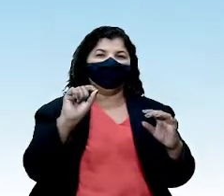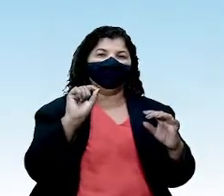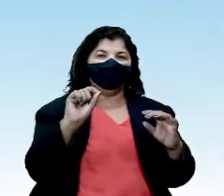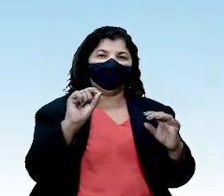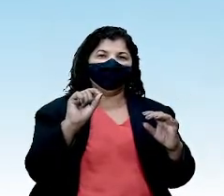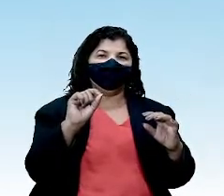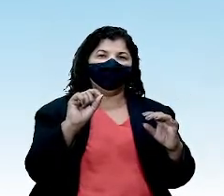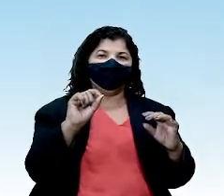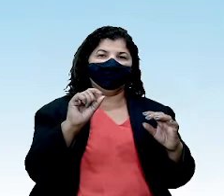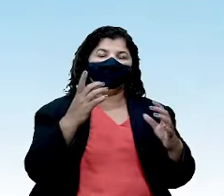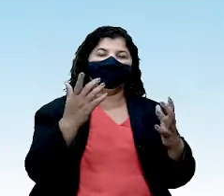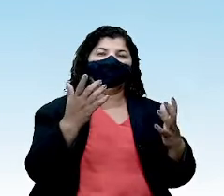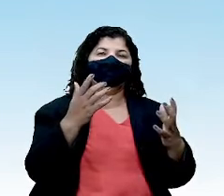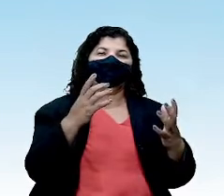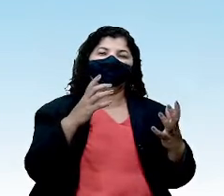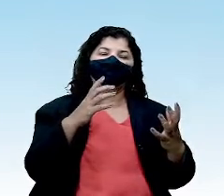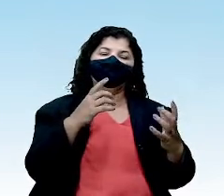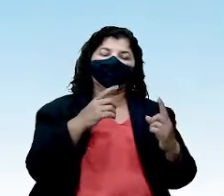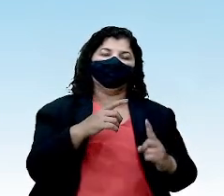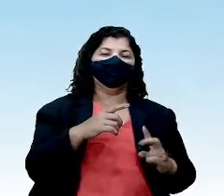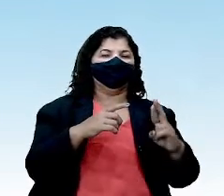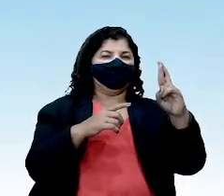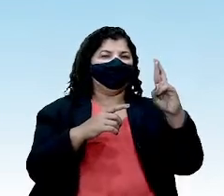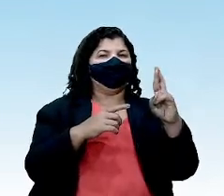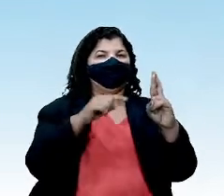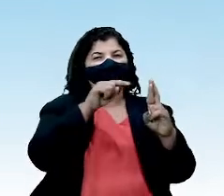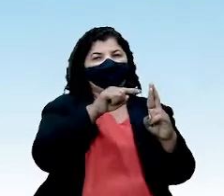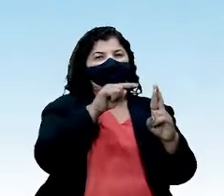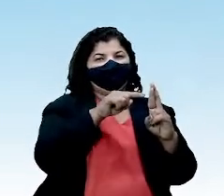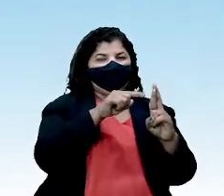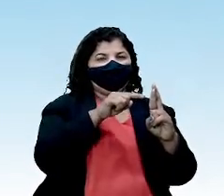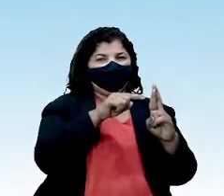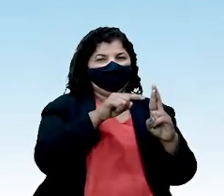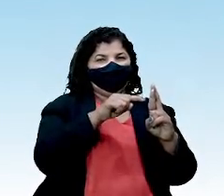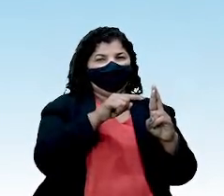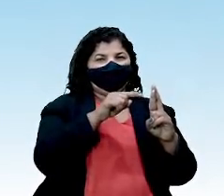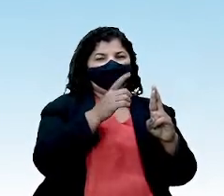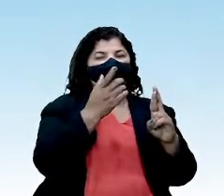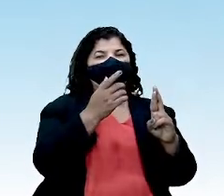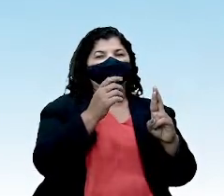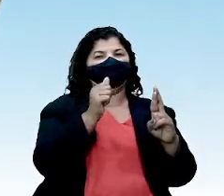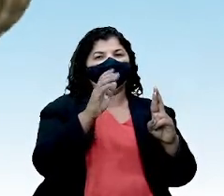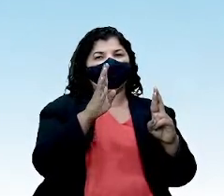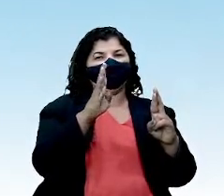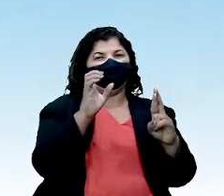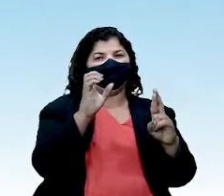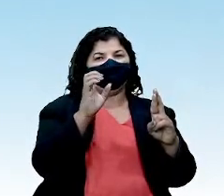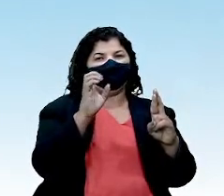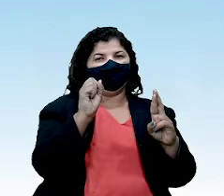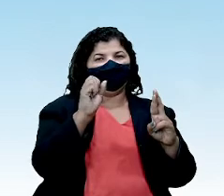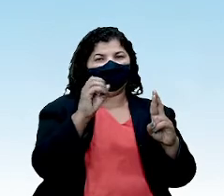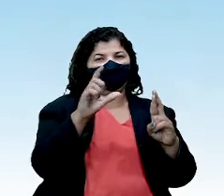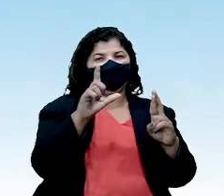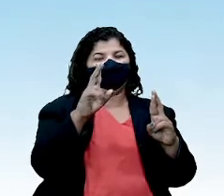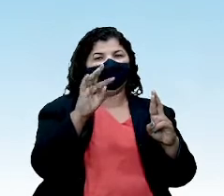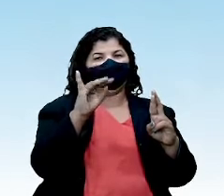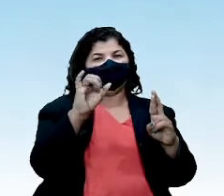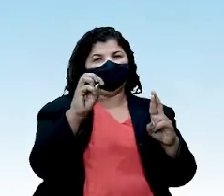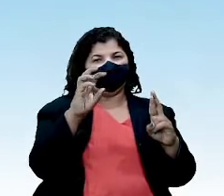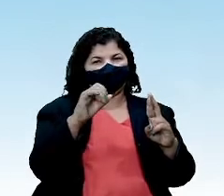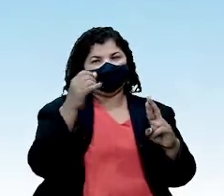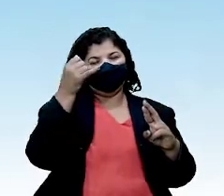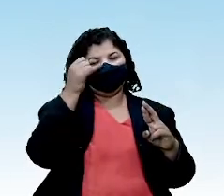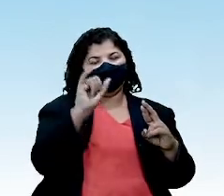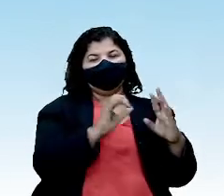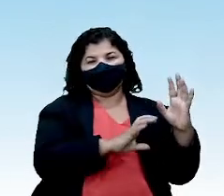Senhor, o Estado absolutista. Então, o homem abre mão dessa selvageria de viver como